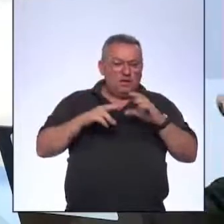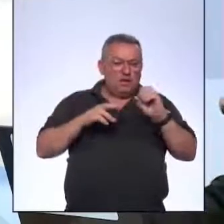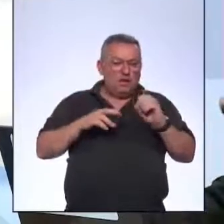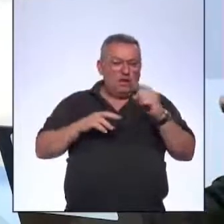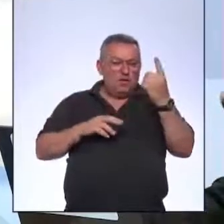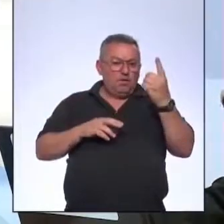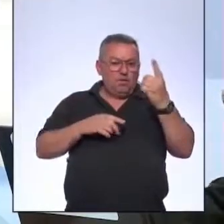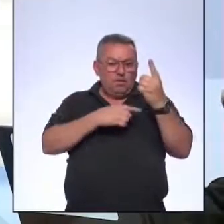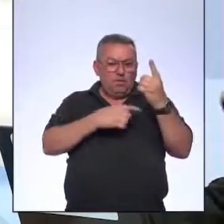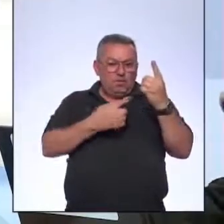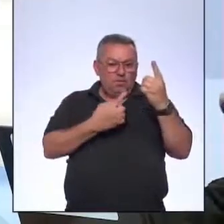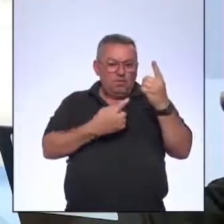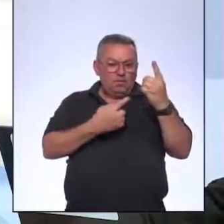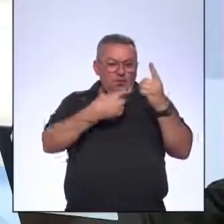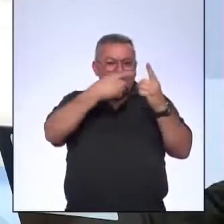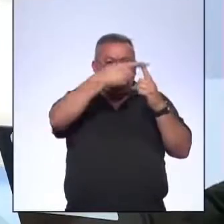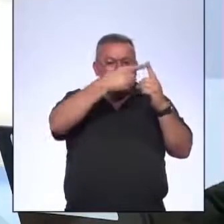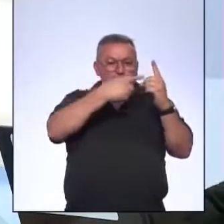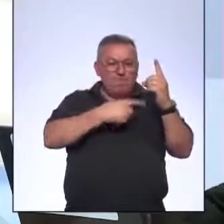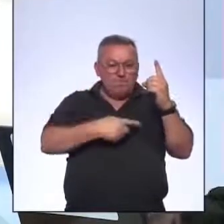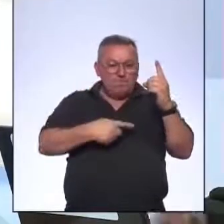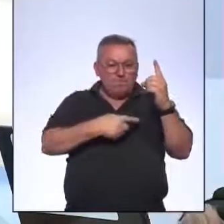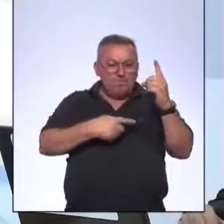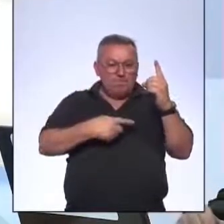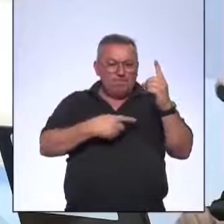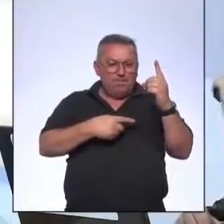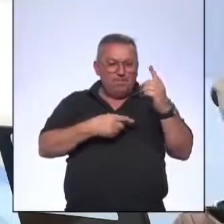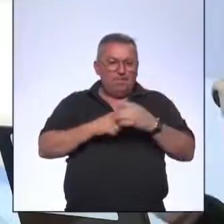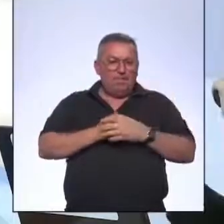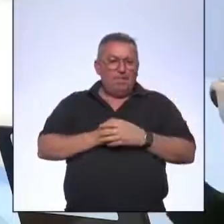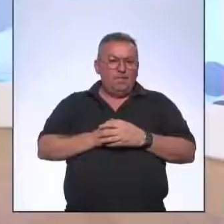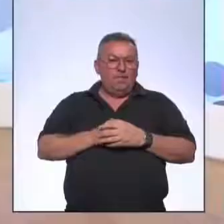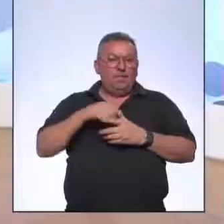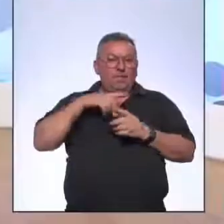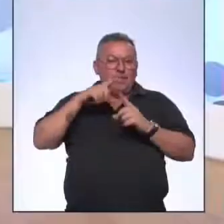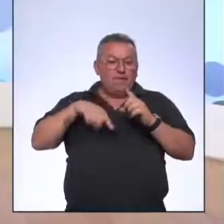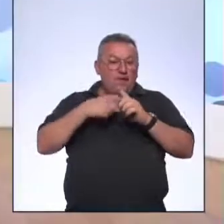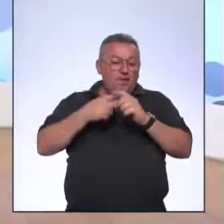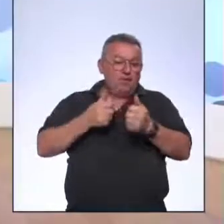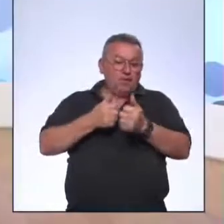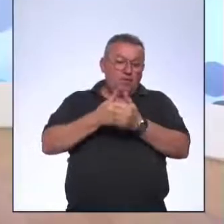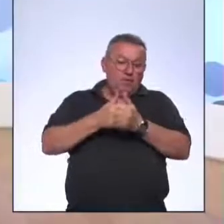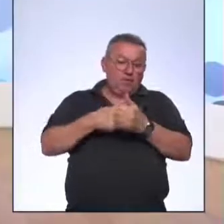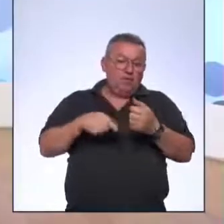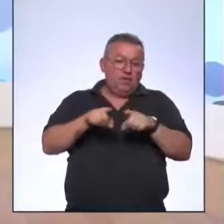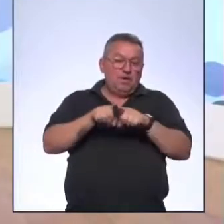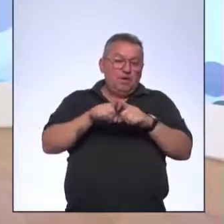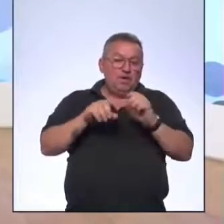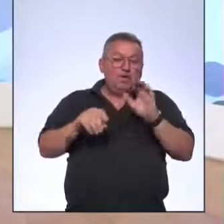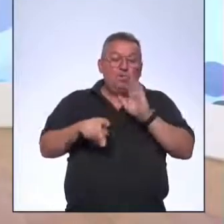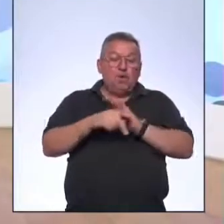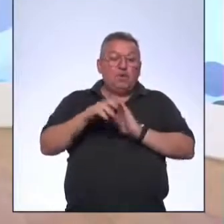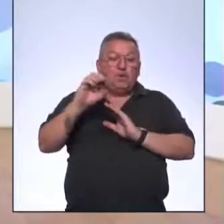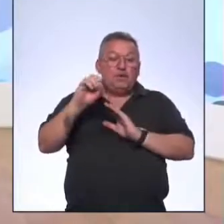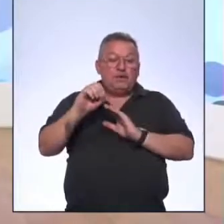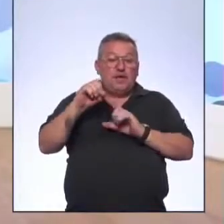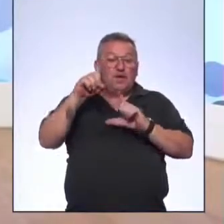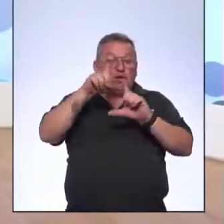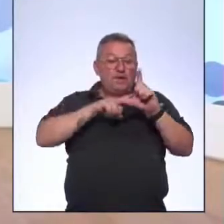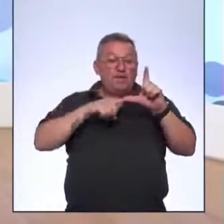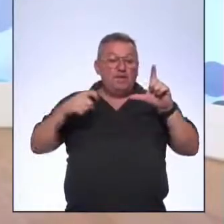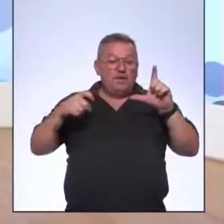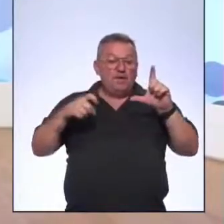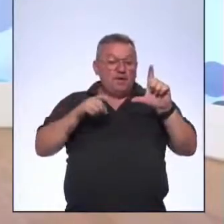01 - 1 que é positivo para negativo acima e abaixo do eixo eles estão mais próximos do zeros da função eles são mais